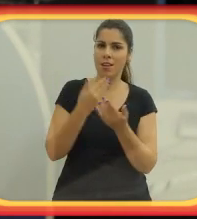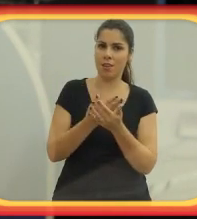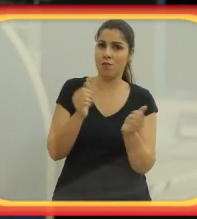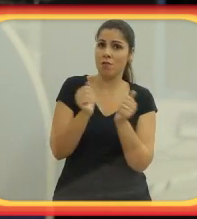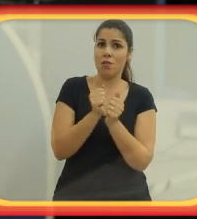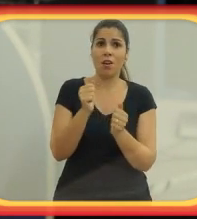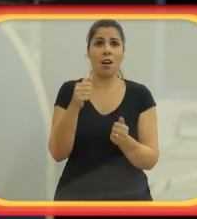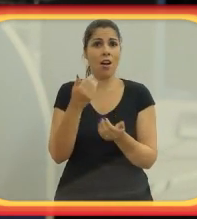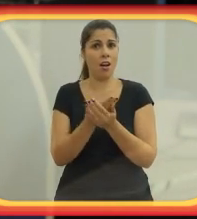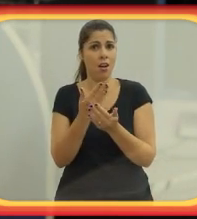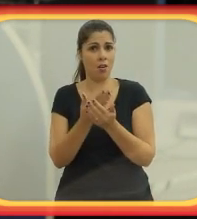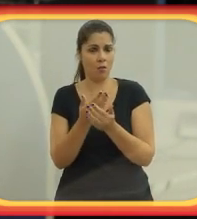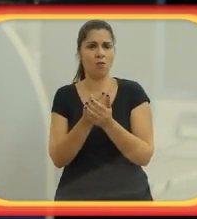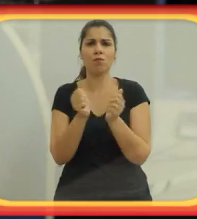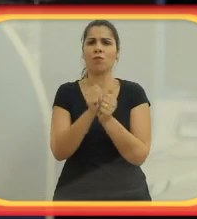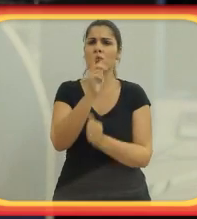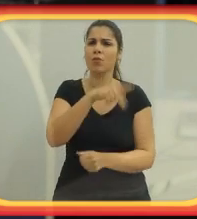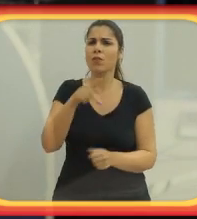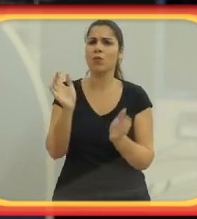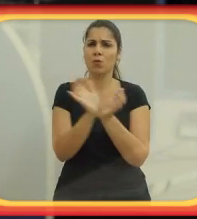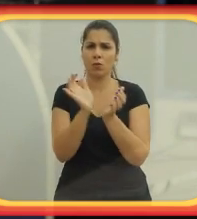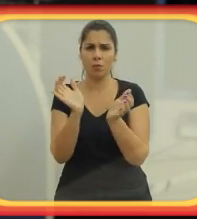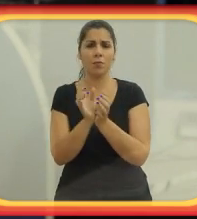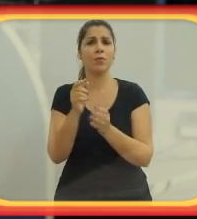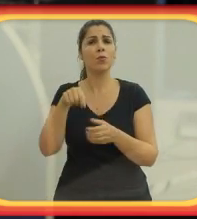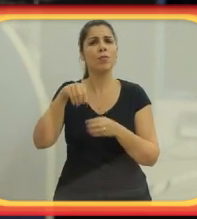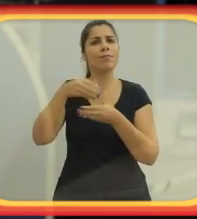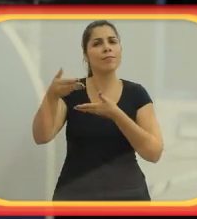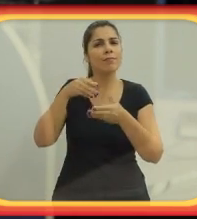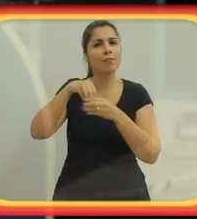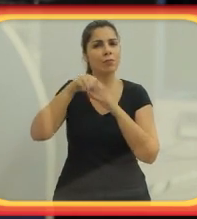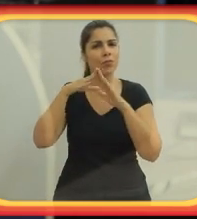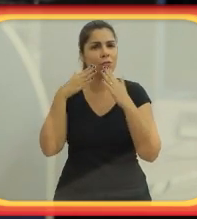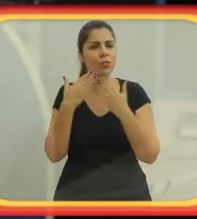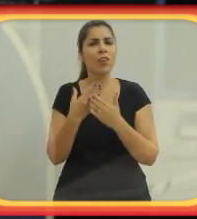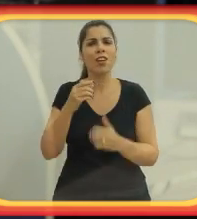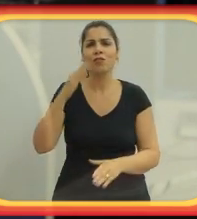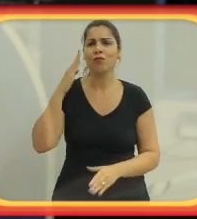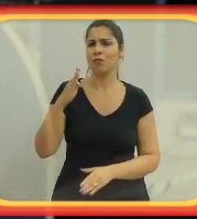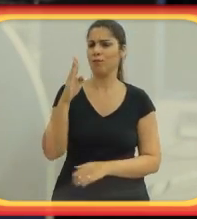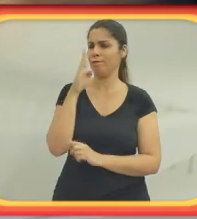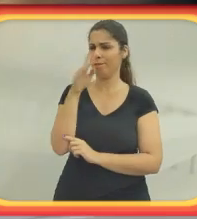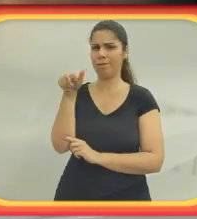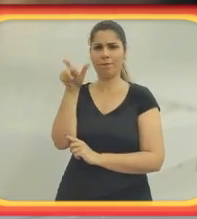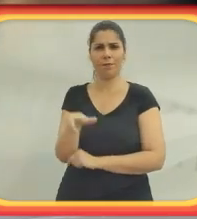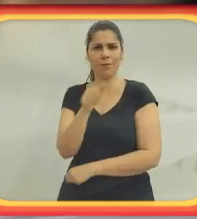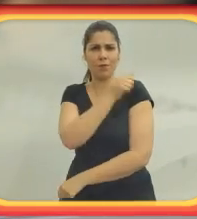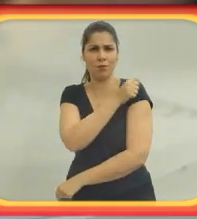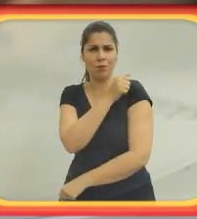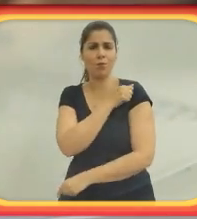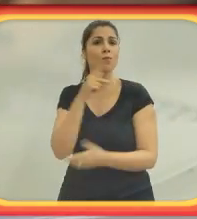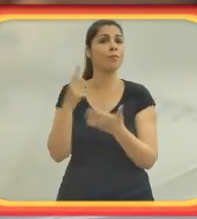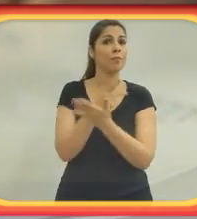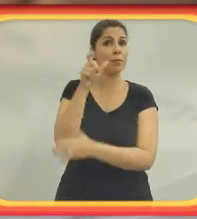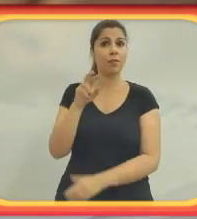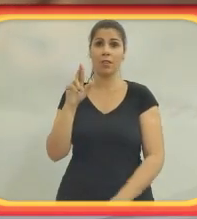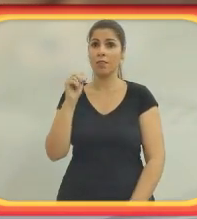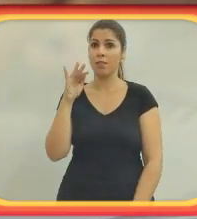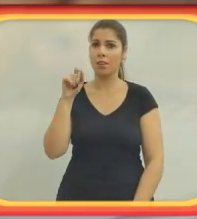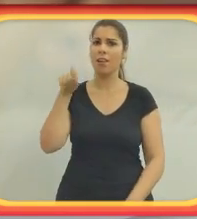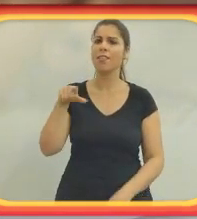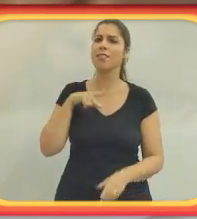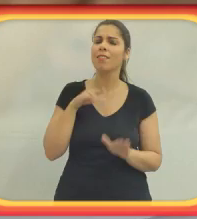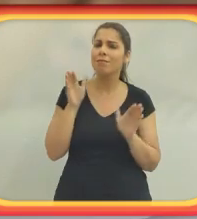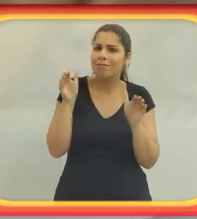Interagi com ela diretamente em sala de aula, junto com os professores e a turma. A mediação escolar